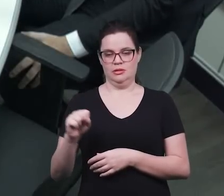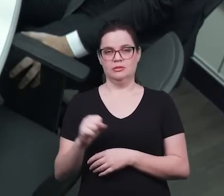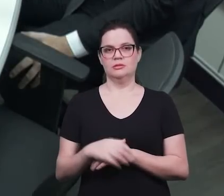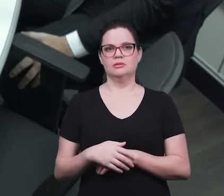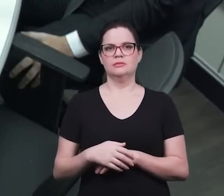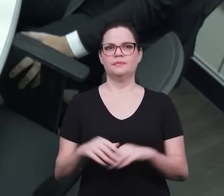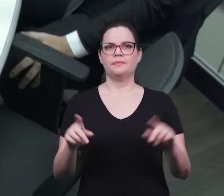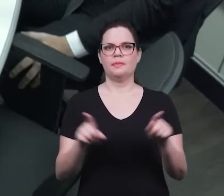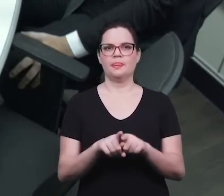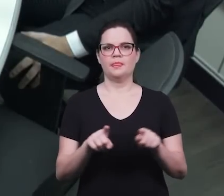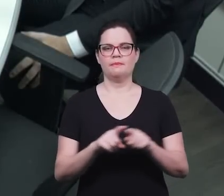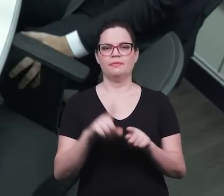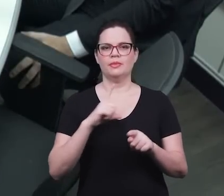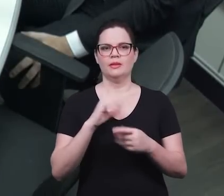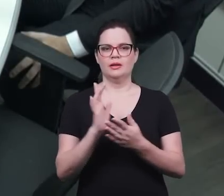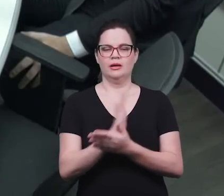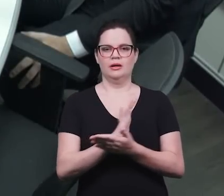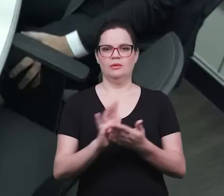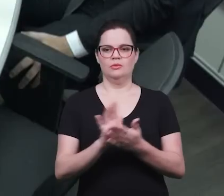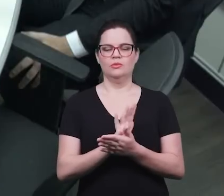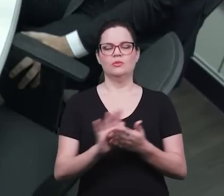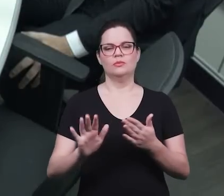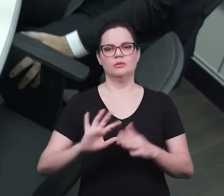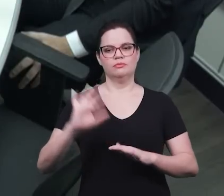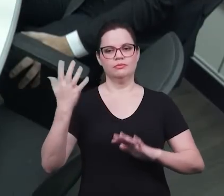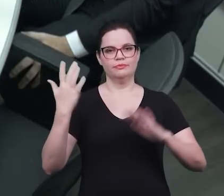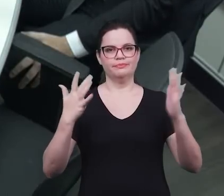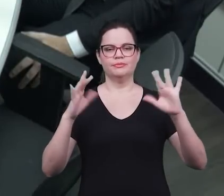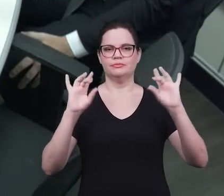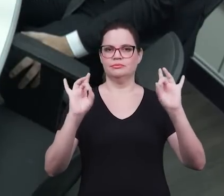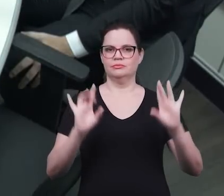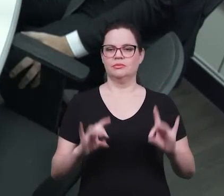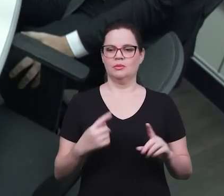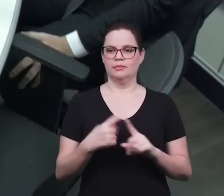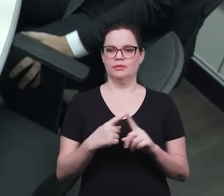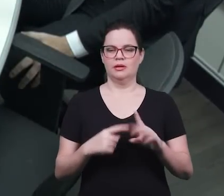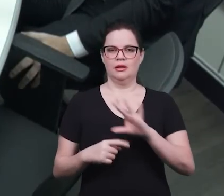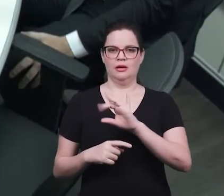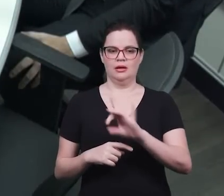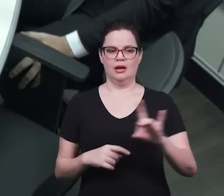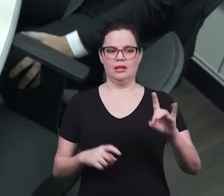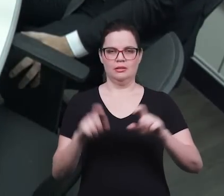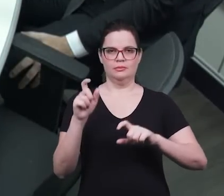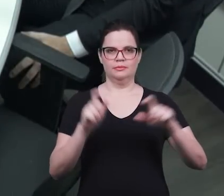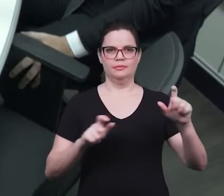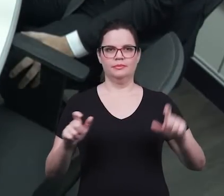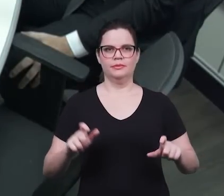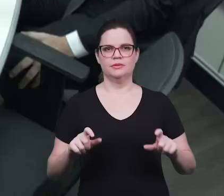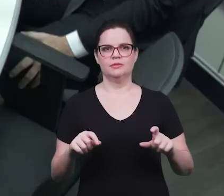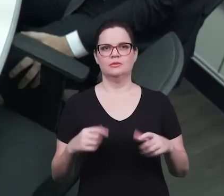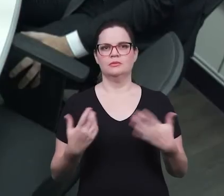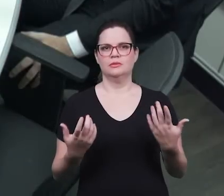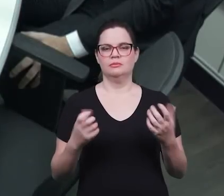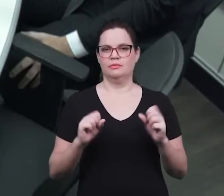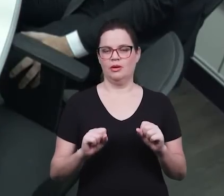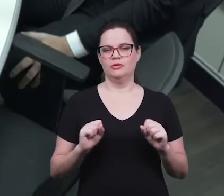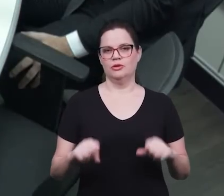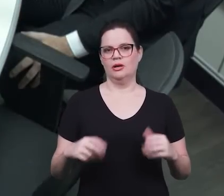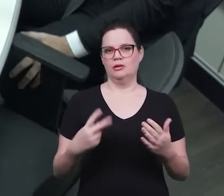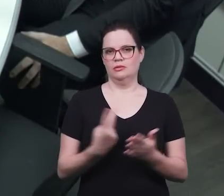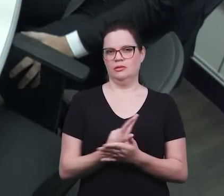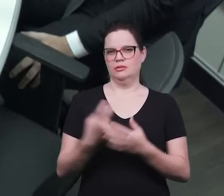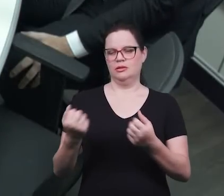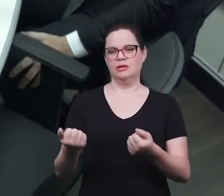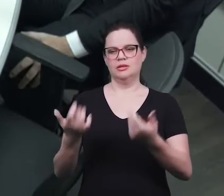alguma situação específica que cada pessoa possa ter. Fala para nós um pouco mais